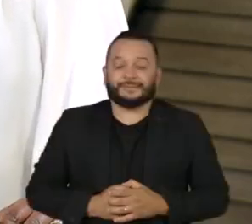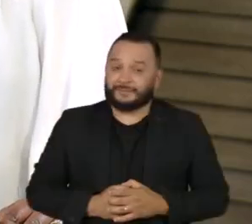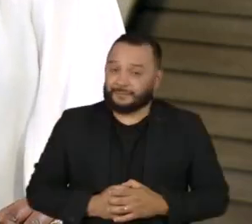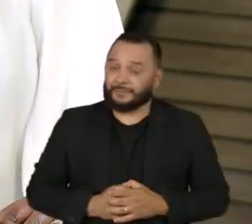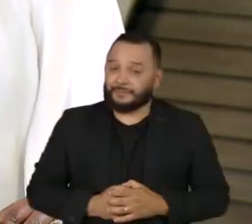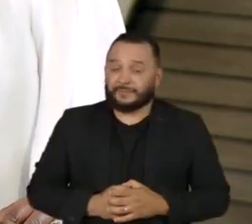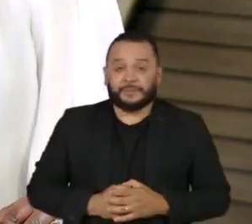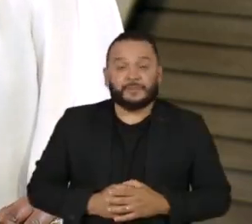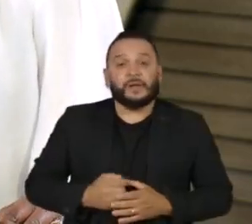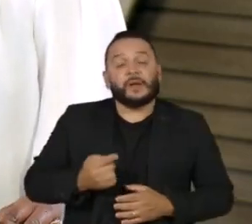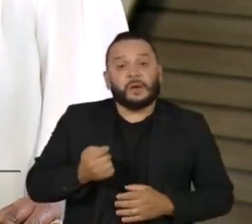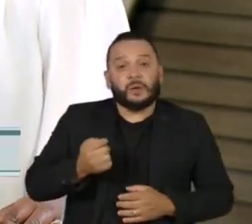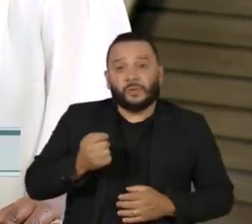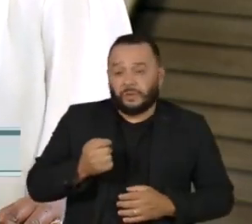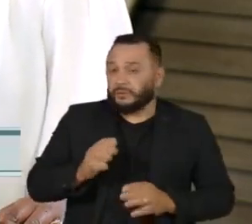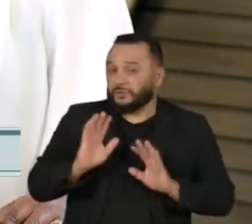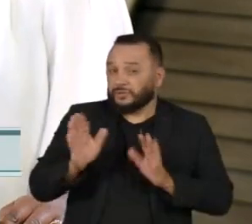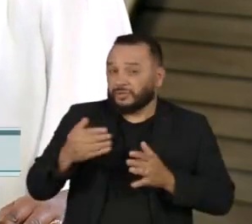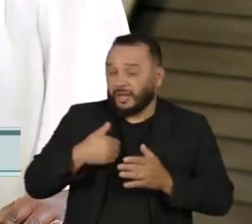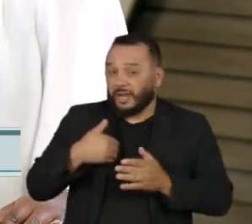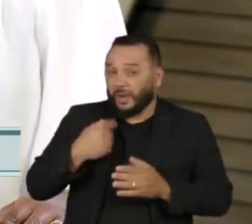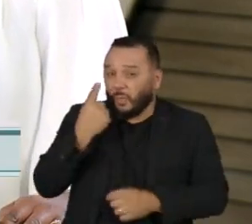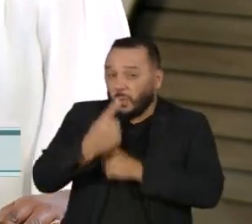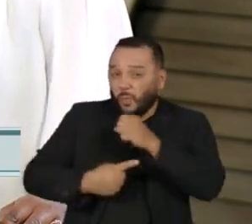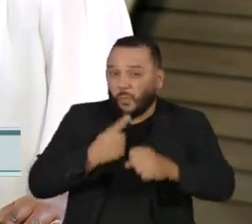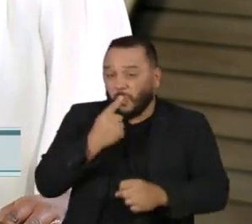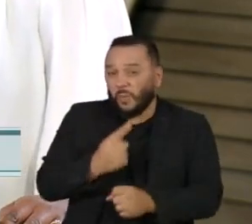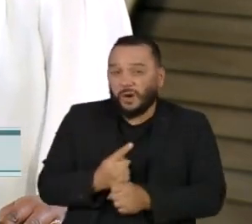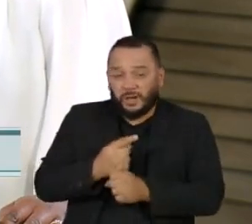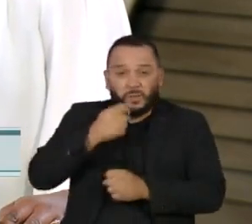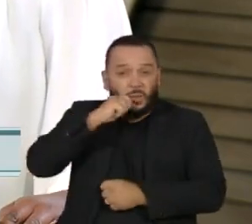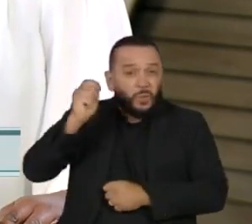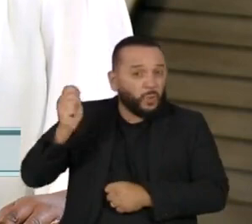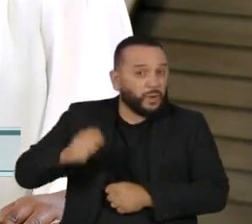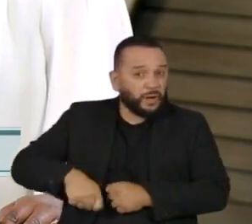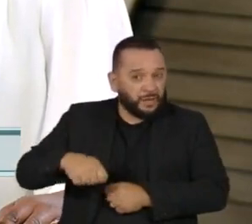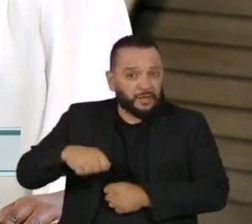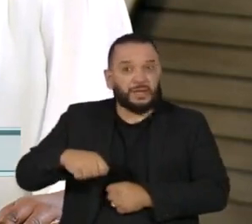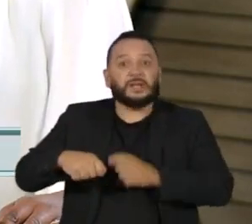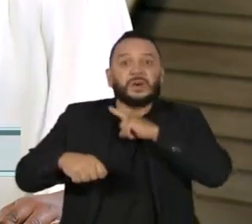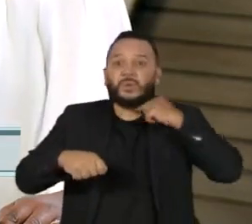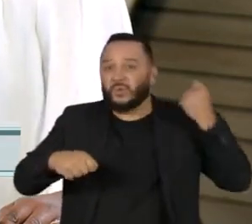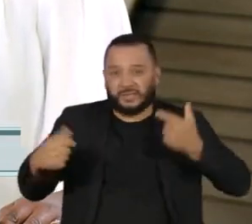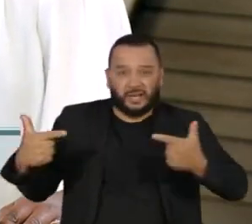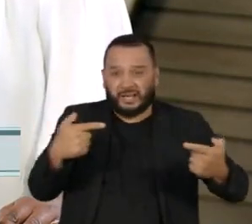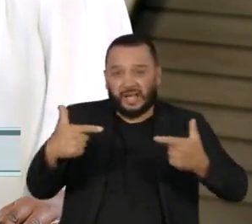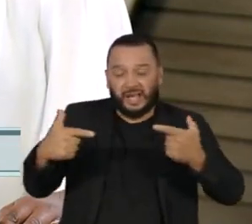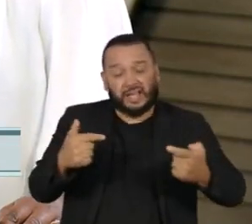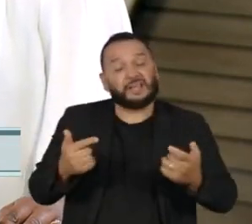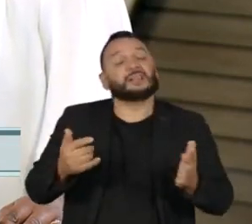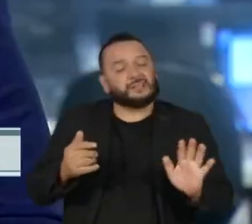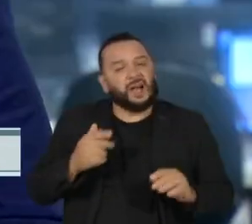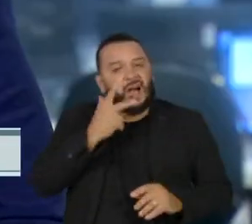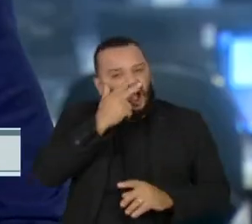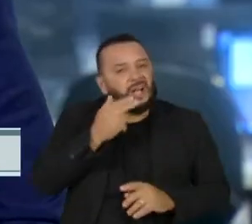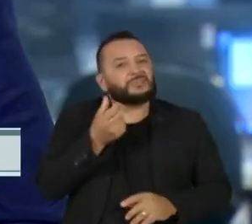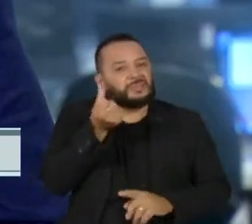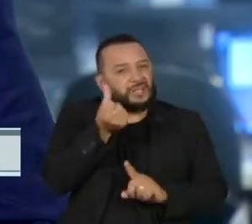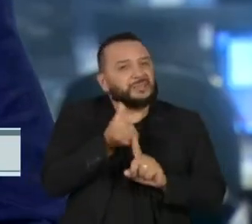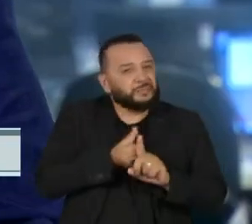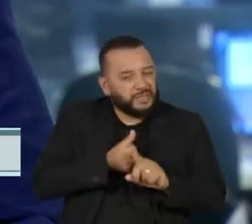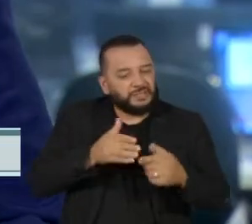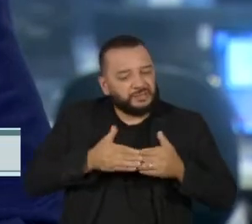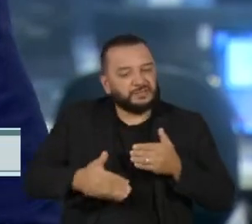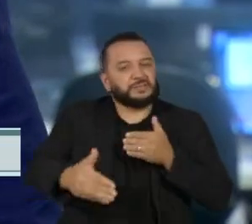Às vésperas da invasão da Ucrânia completar um ano, já se fala em pelo menos mais 6 meses de guerra. O